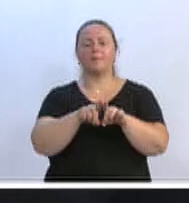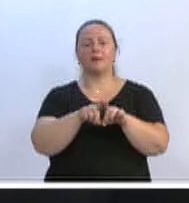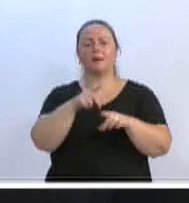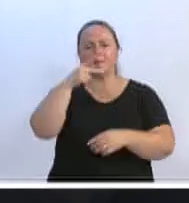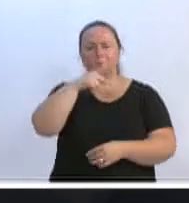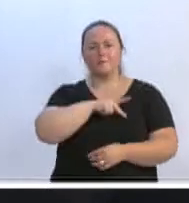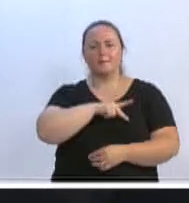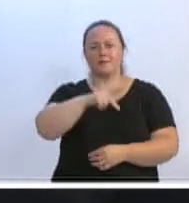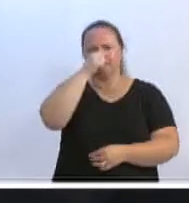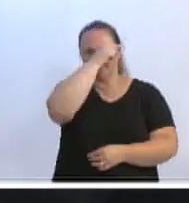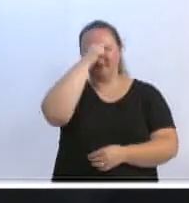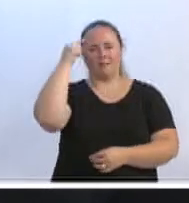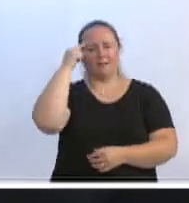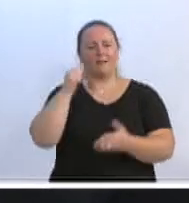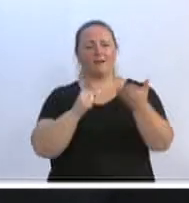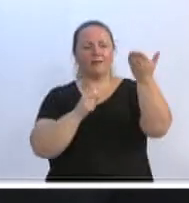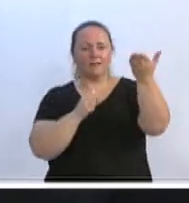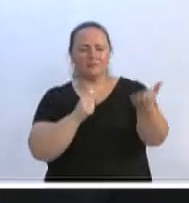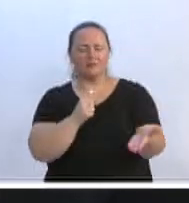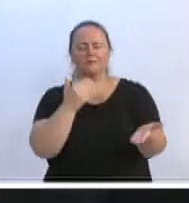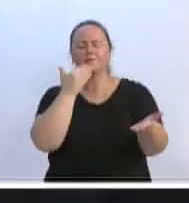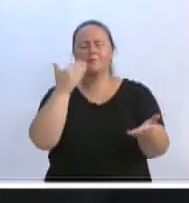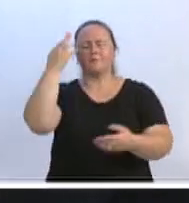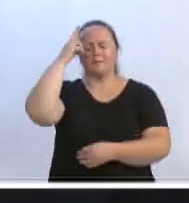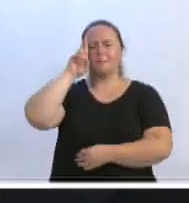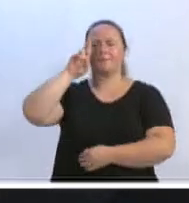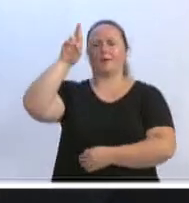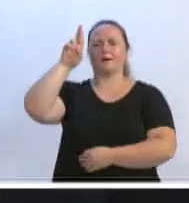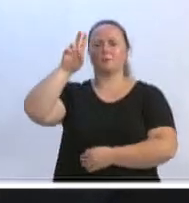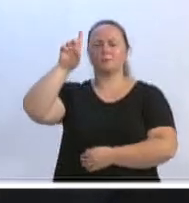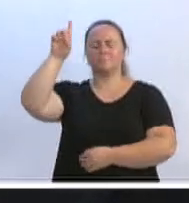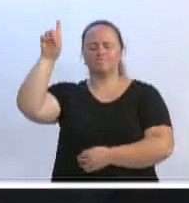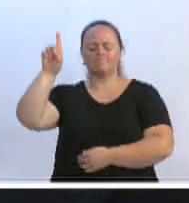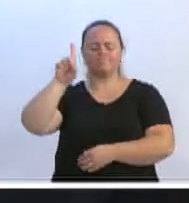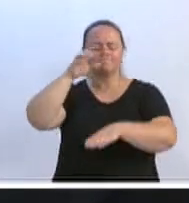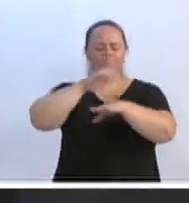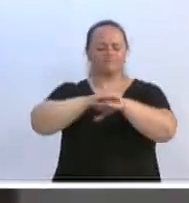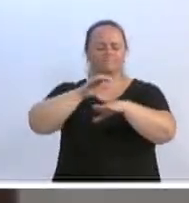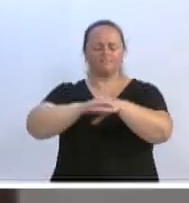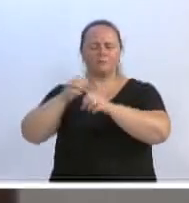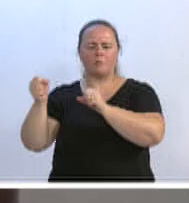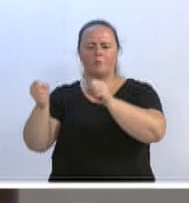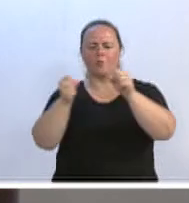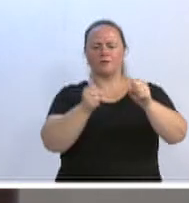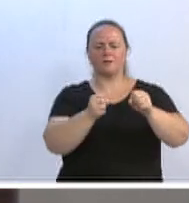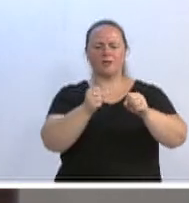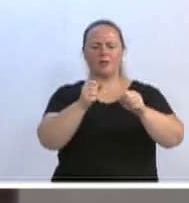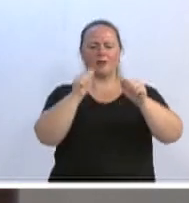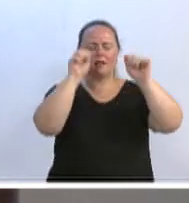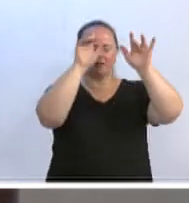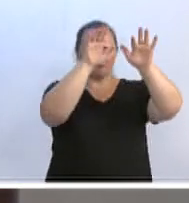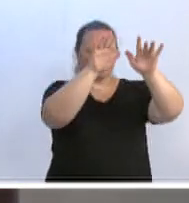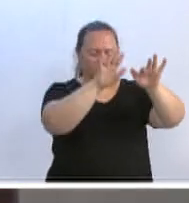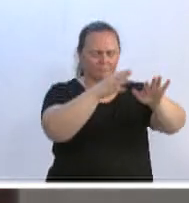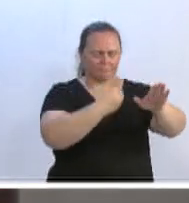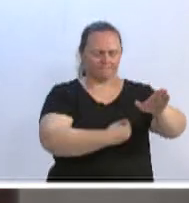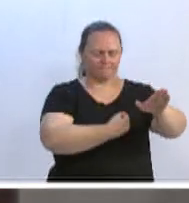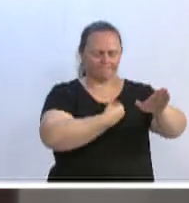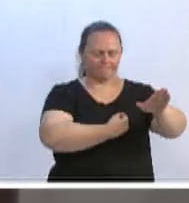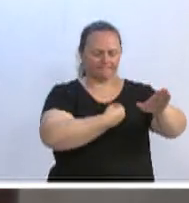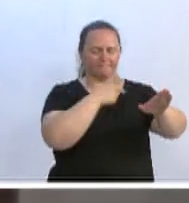dessa casa, pedindo, Senhor, que a tua mão de poder, Senhor, venha estar sobre a vida dele,